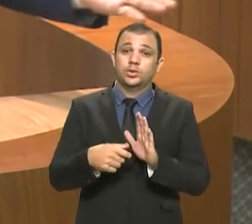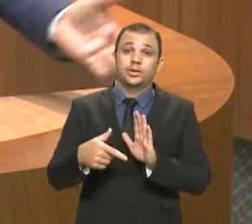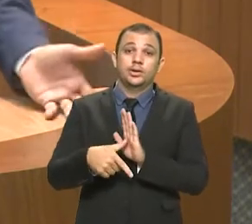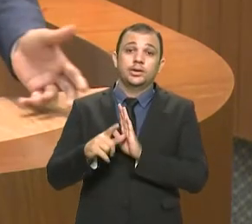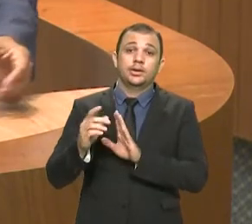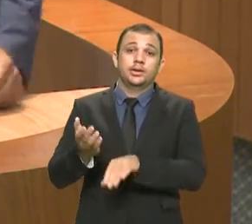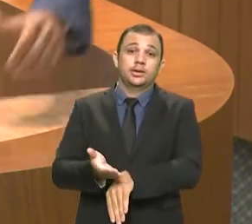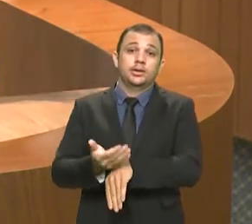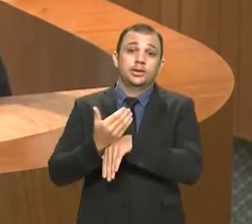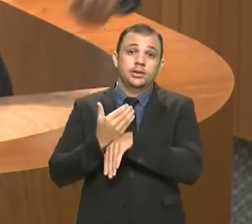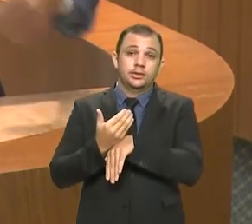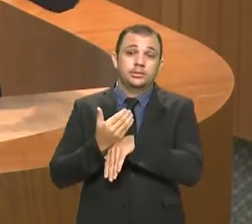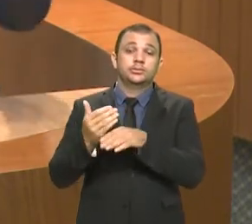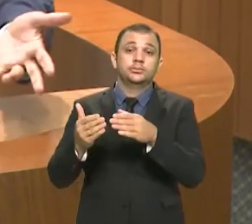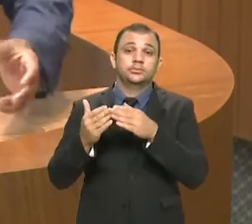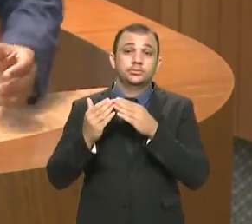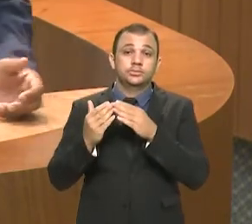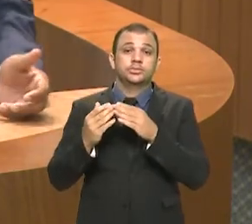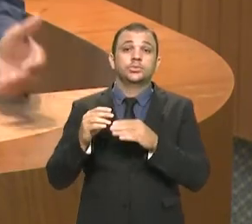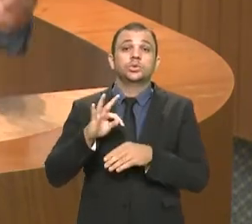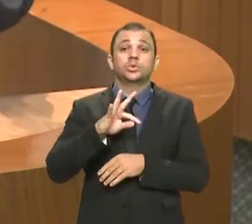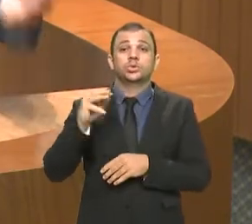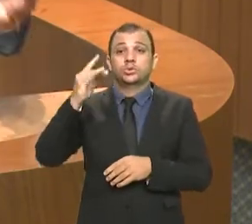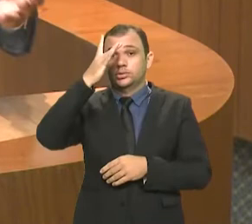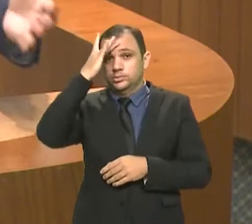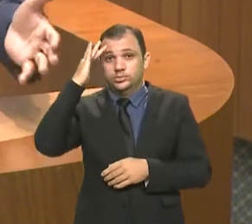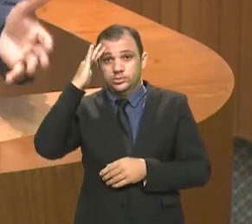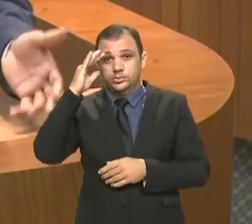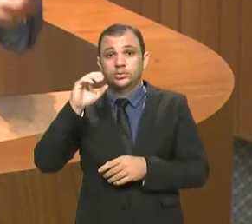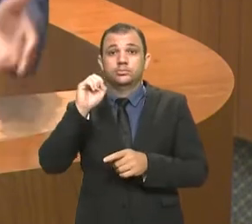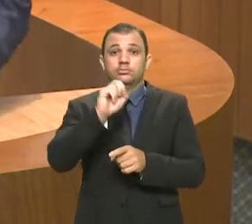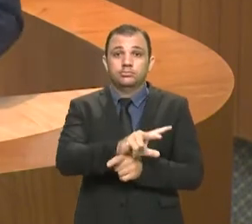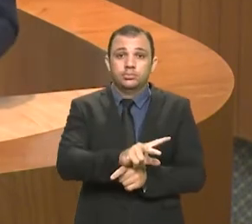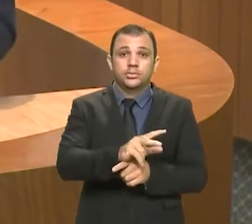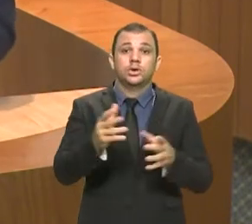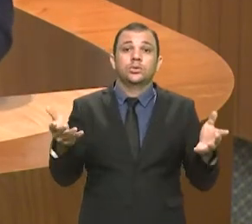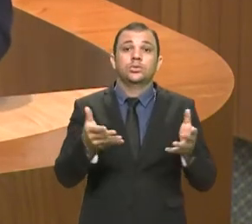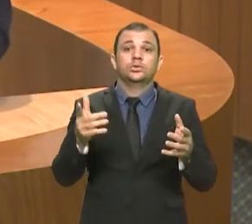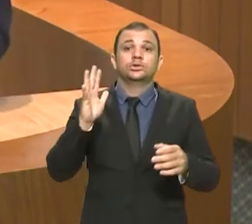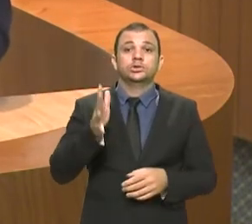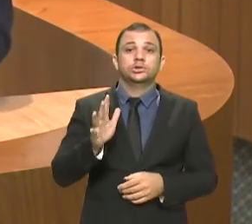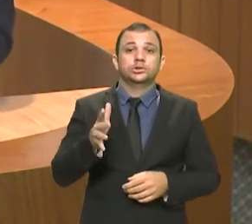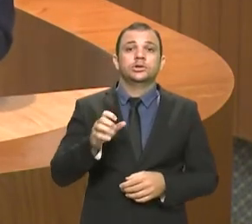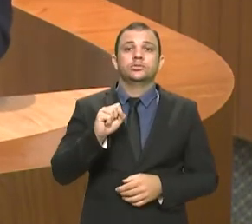nomeado todos os aprovados no concurso, que hoje já está no STJ, nossa luta permanente pela